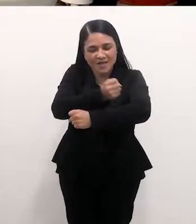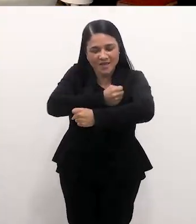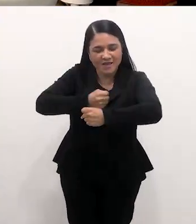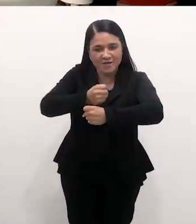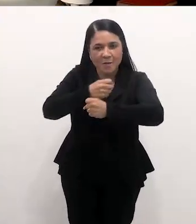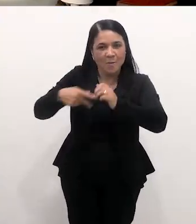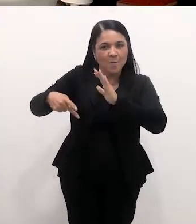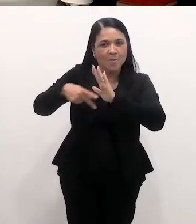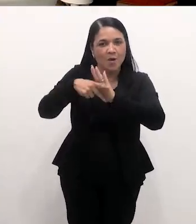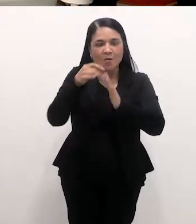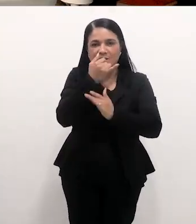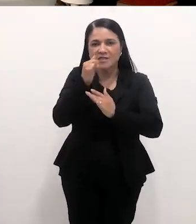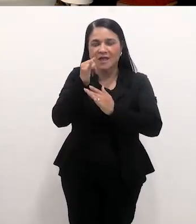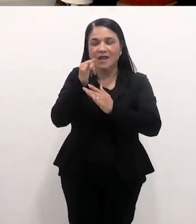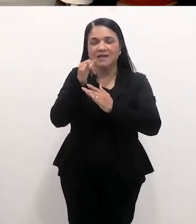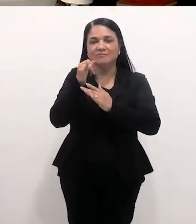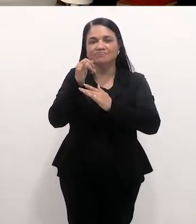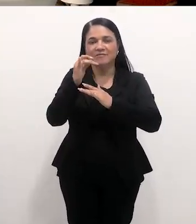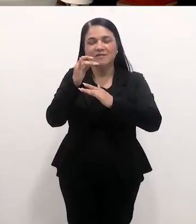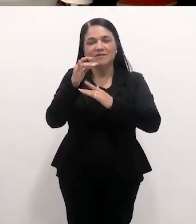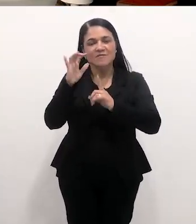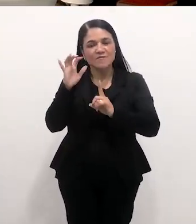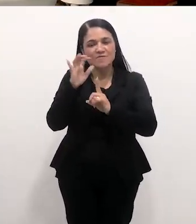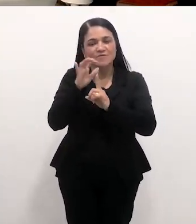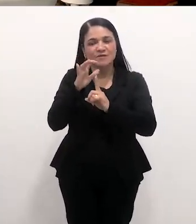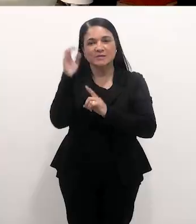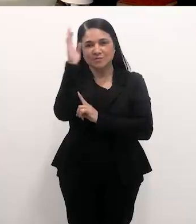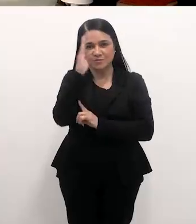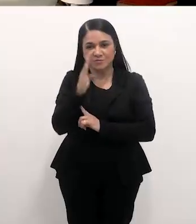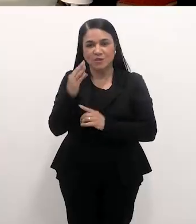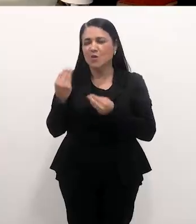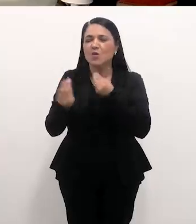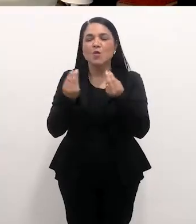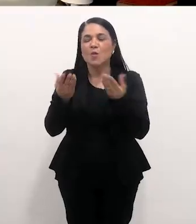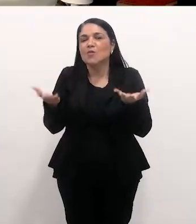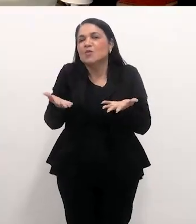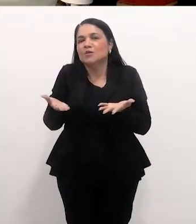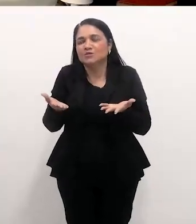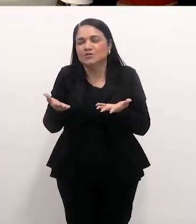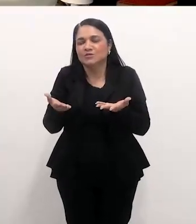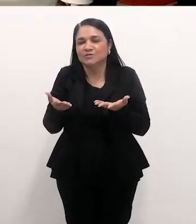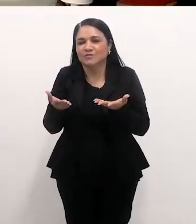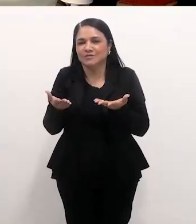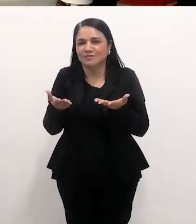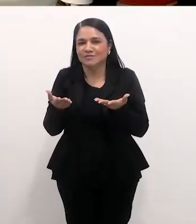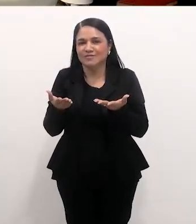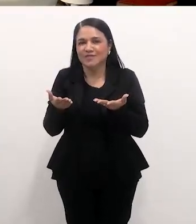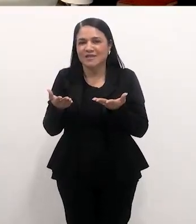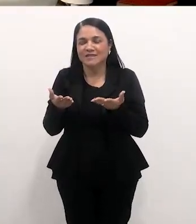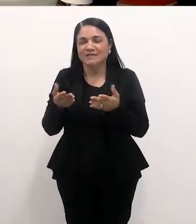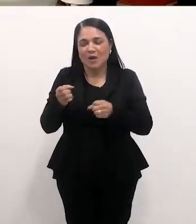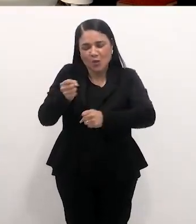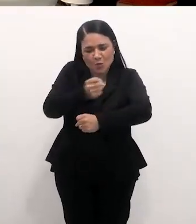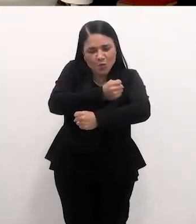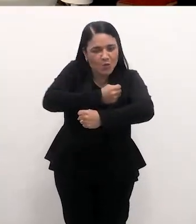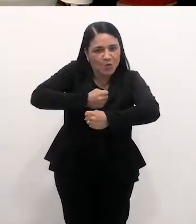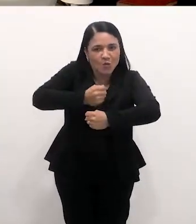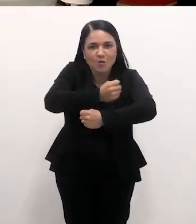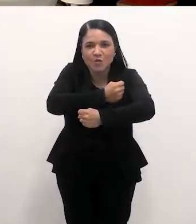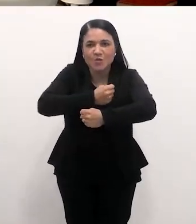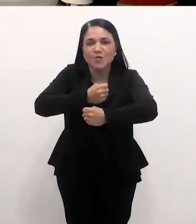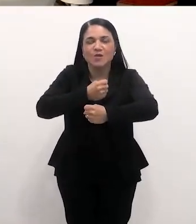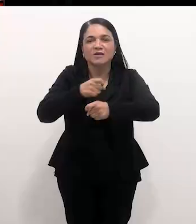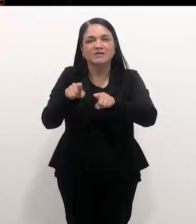italiana no Brasil e como isso pode se situar hoje, não só na questão da culinária, mas também